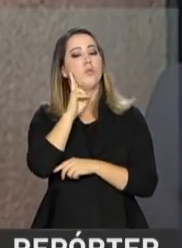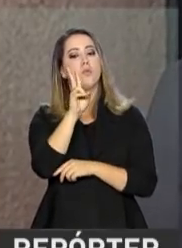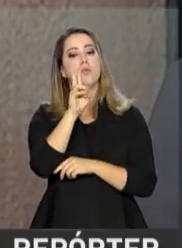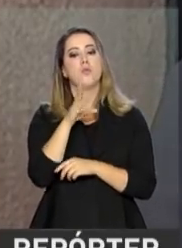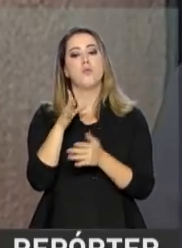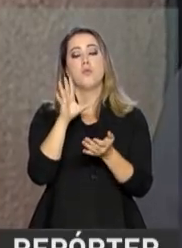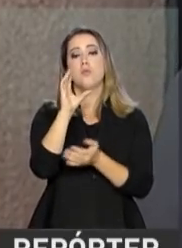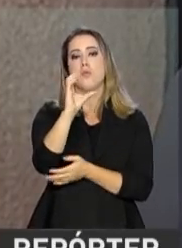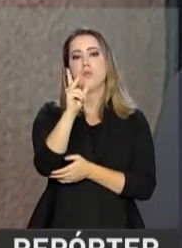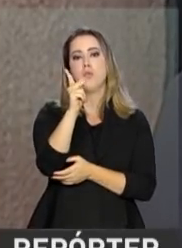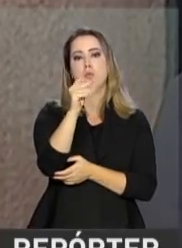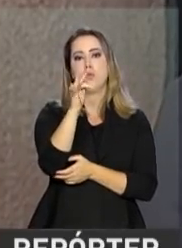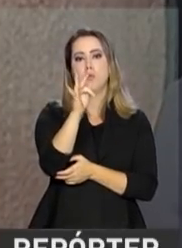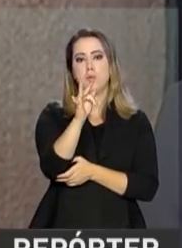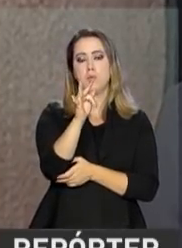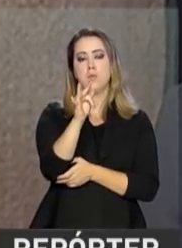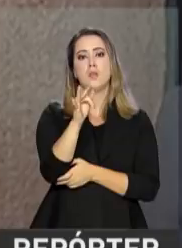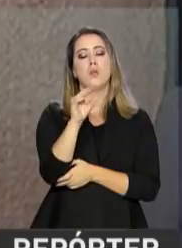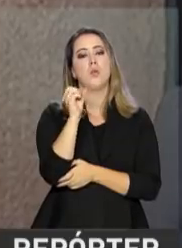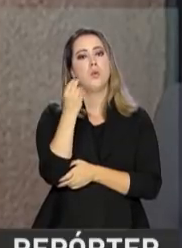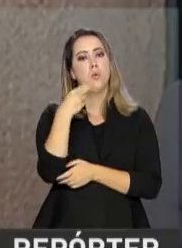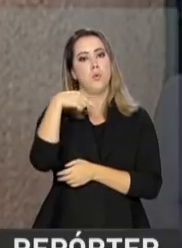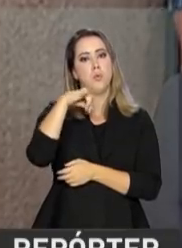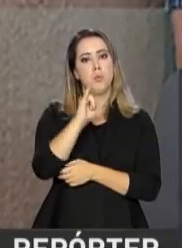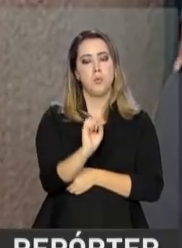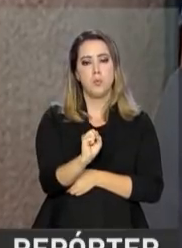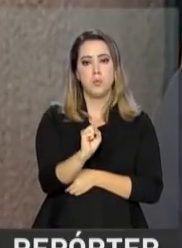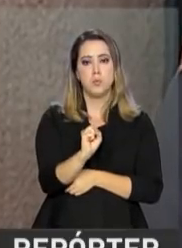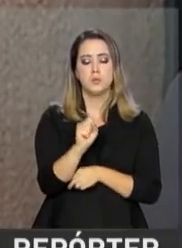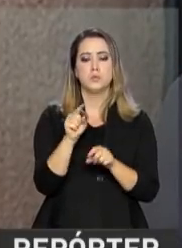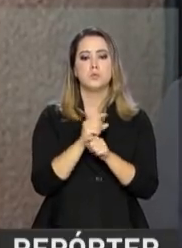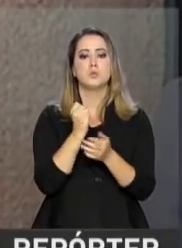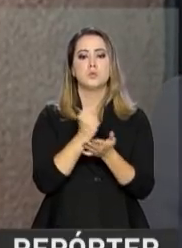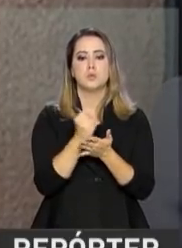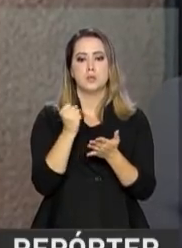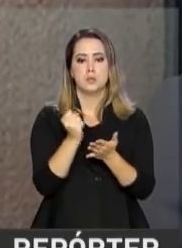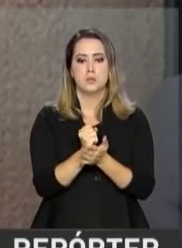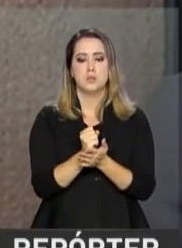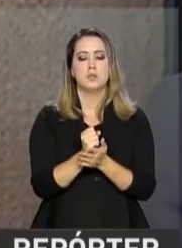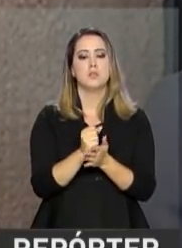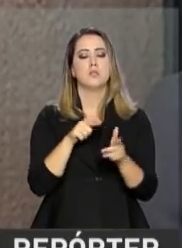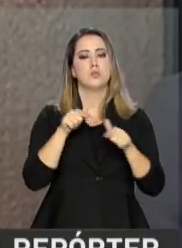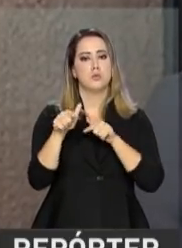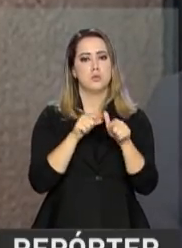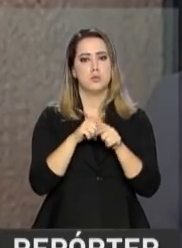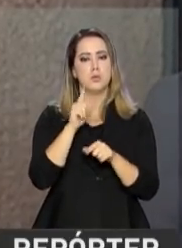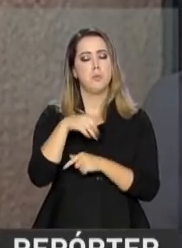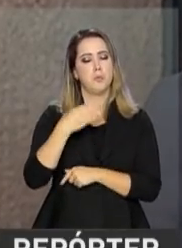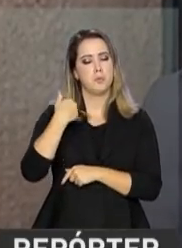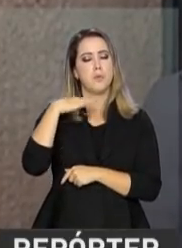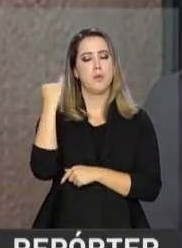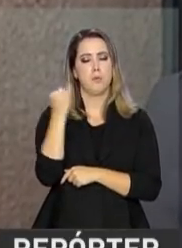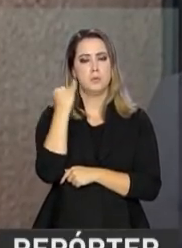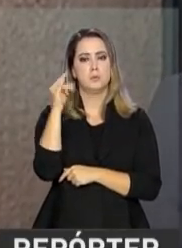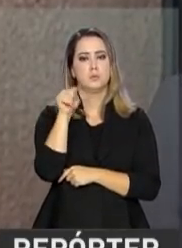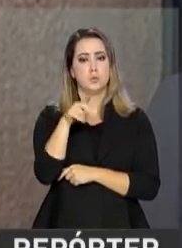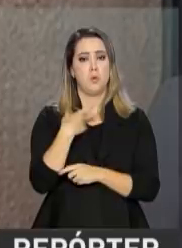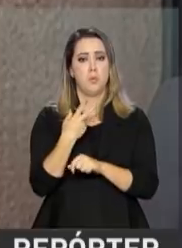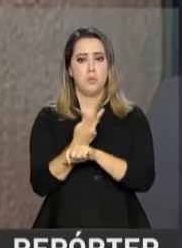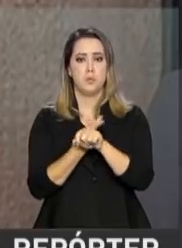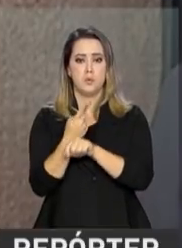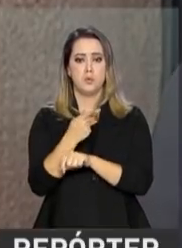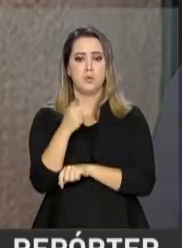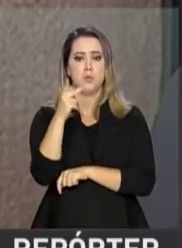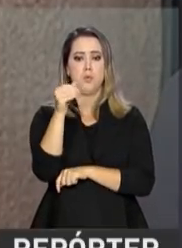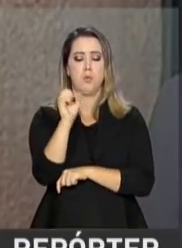usando seu cpf ou o seu número do nis o número de registro na carteira de trabalho ele é o mais indicado que ele com certeza vai buscar um cadastro do